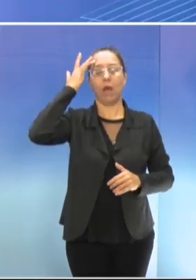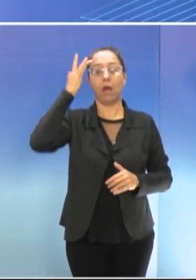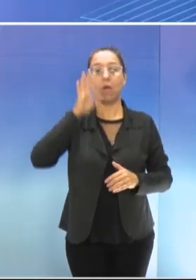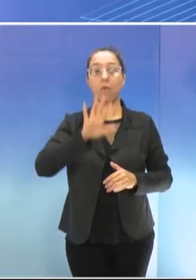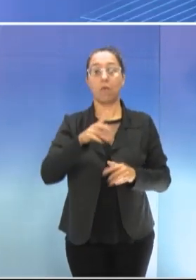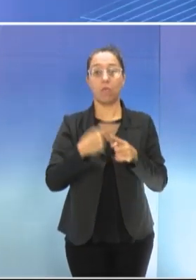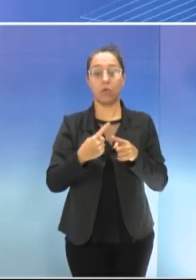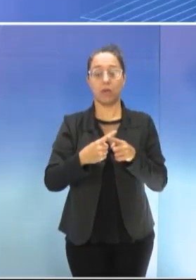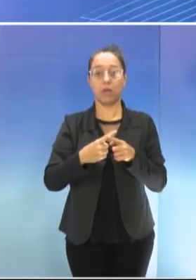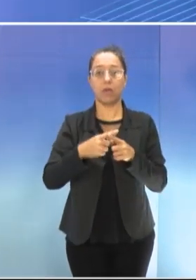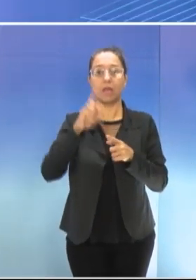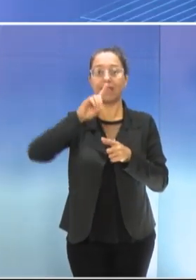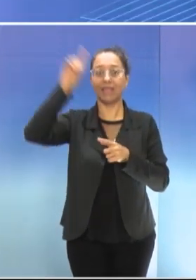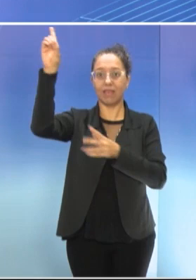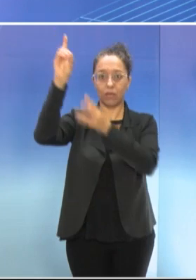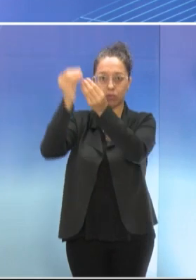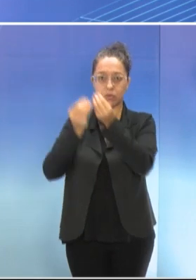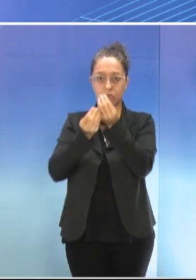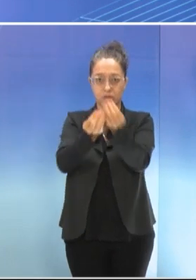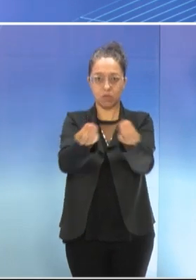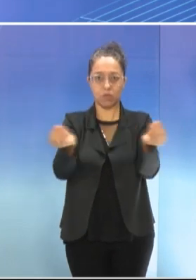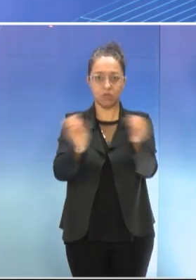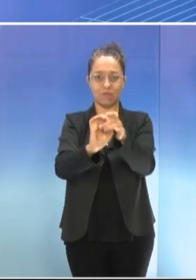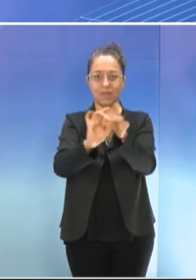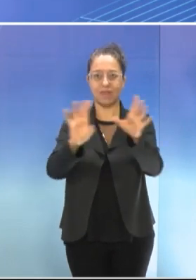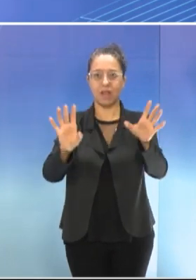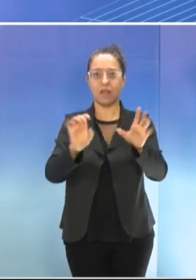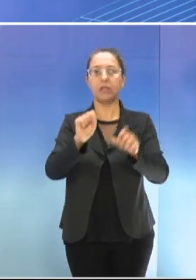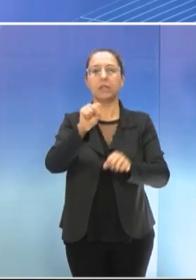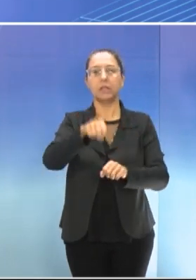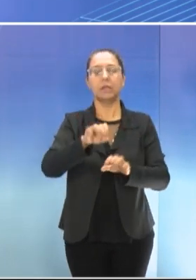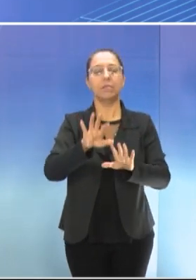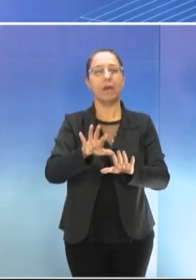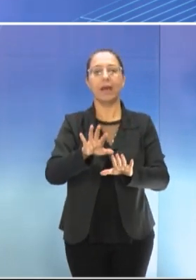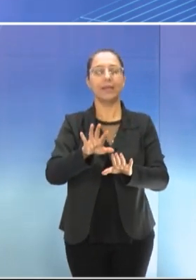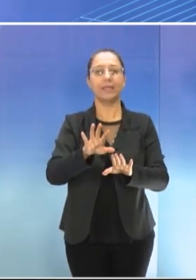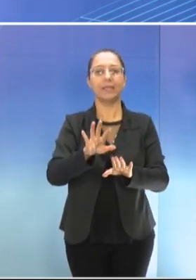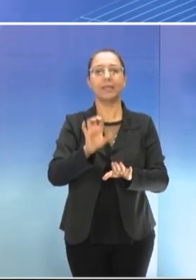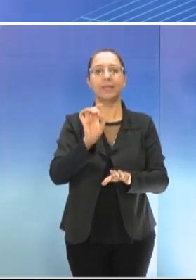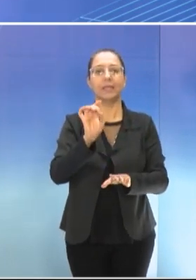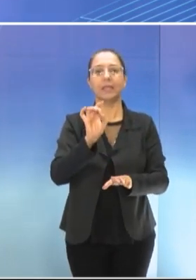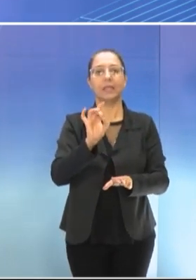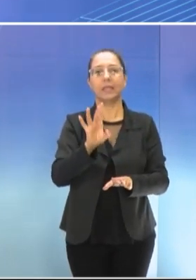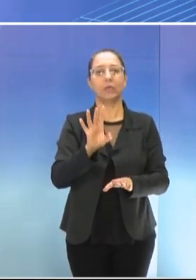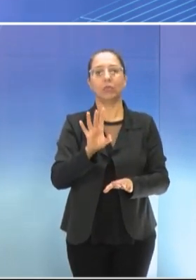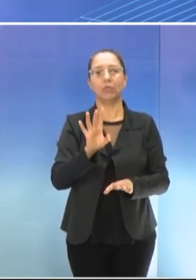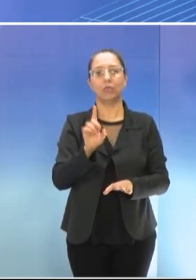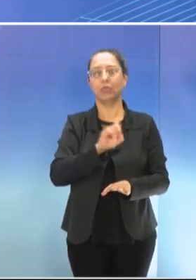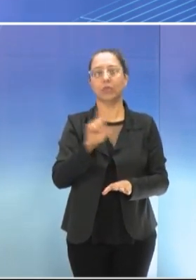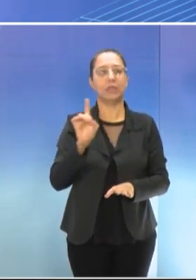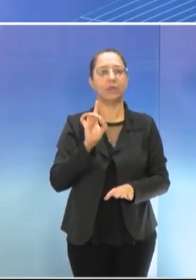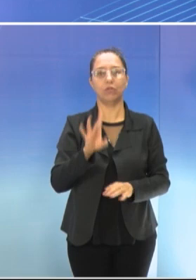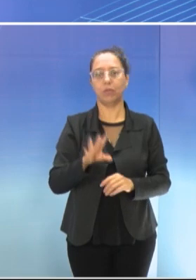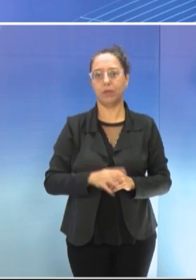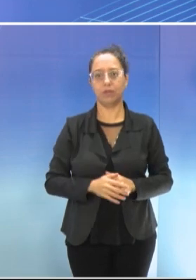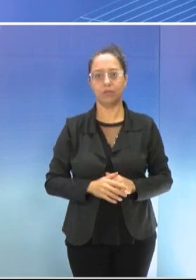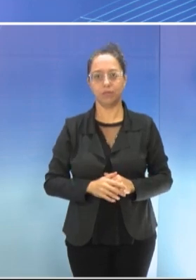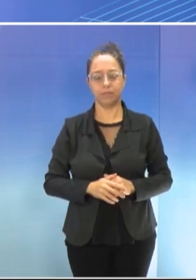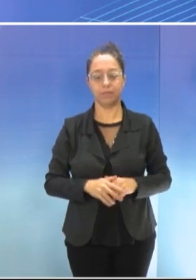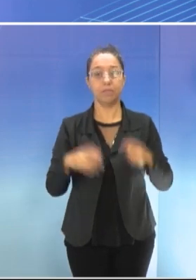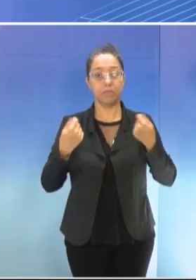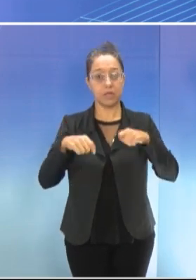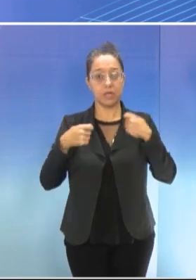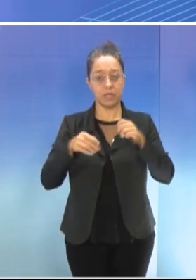dado livre-arbítrio, isso é insuficiente, tá? Você precisa ler a Bíblia